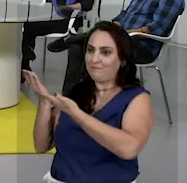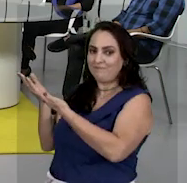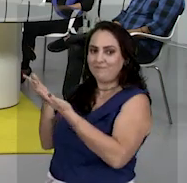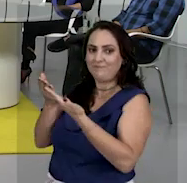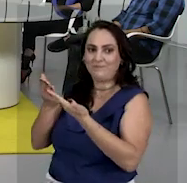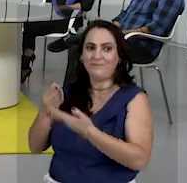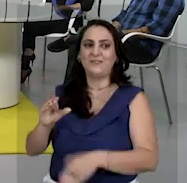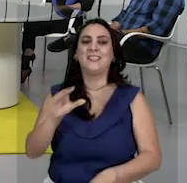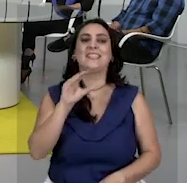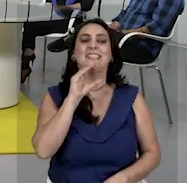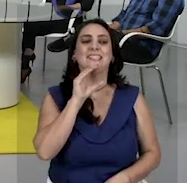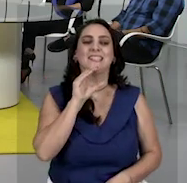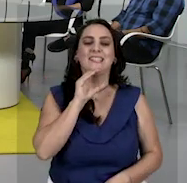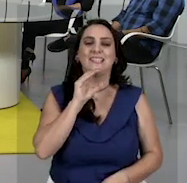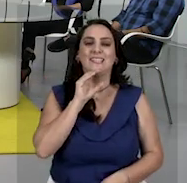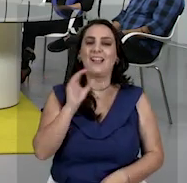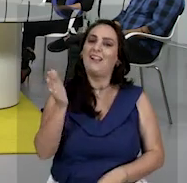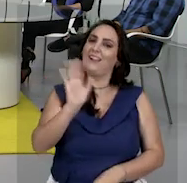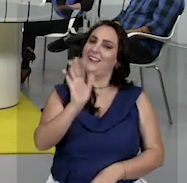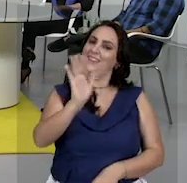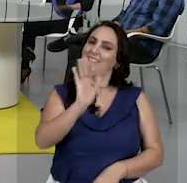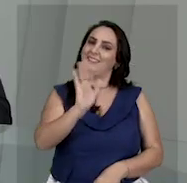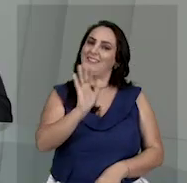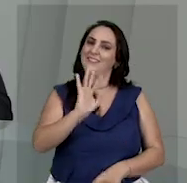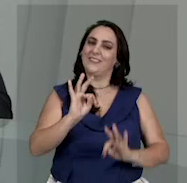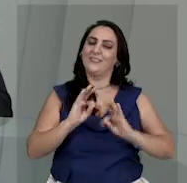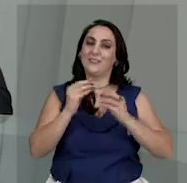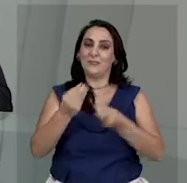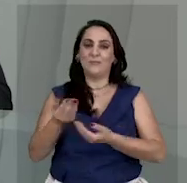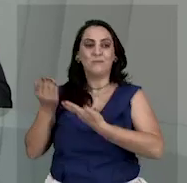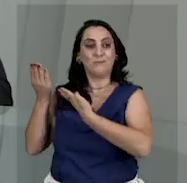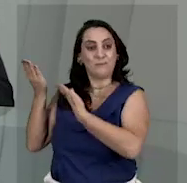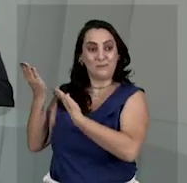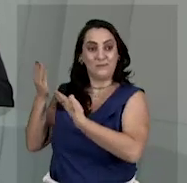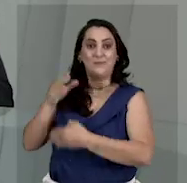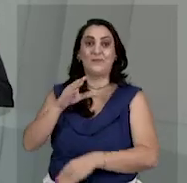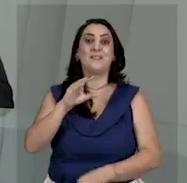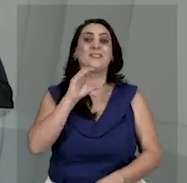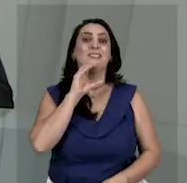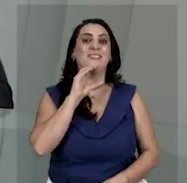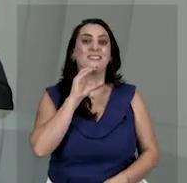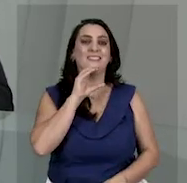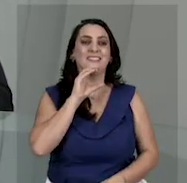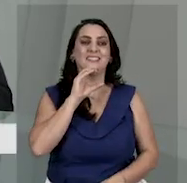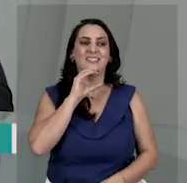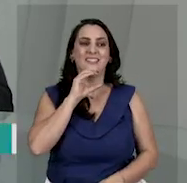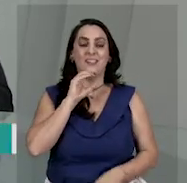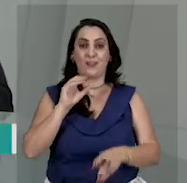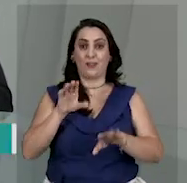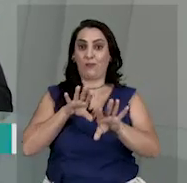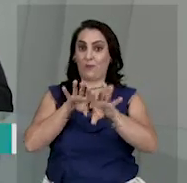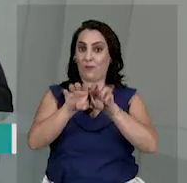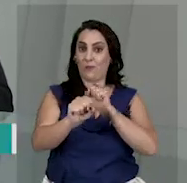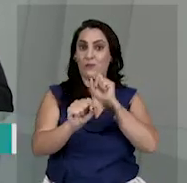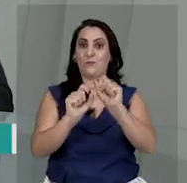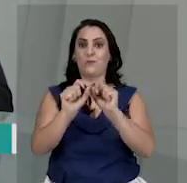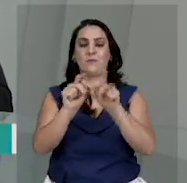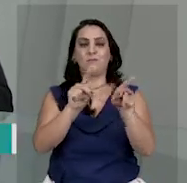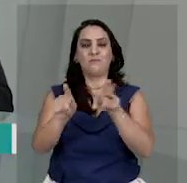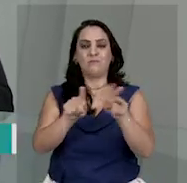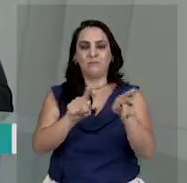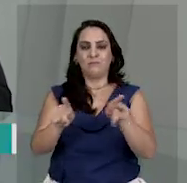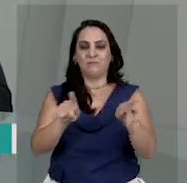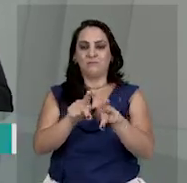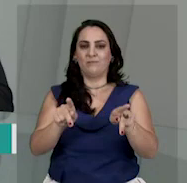Olá, estudantes, olá a todos que estão nos assistindo. Eu sou Carla Rosa, sou formada como professora em Letras